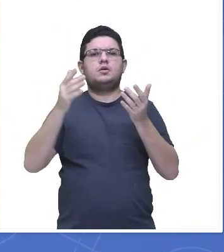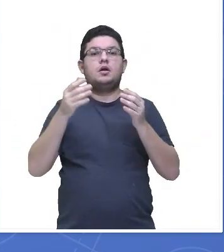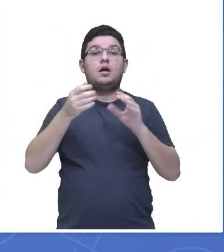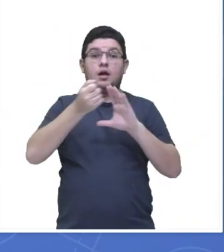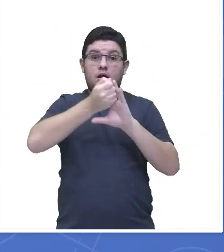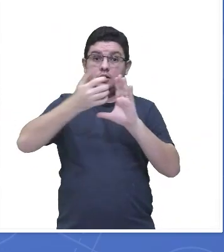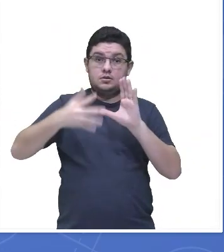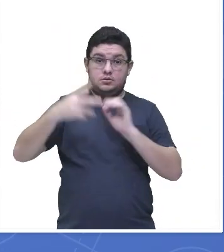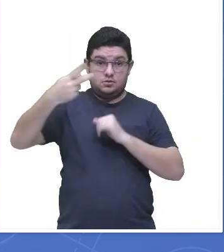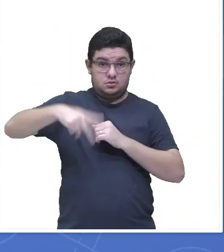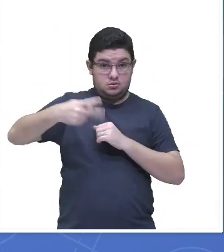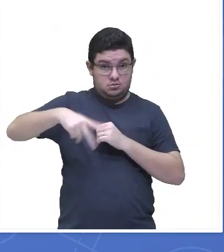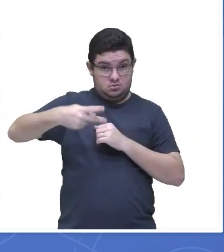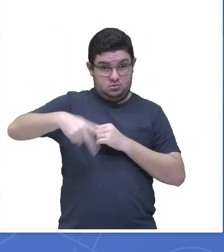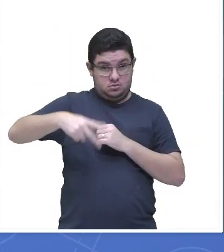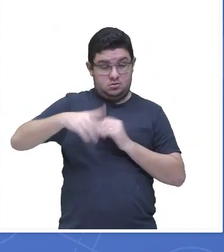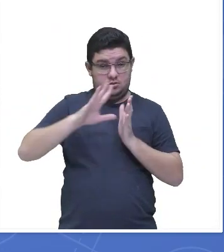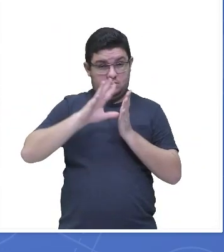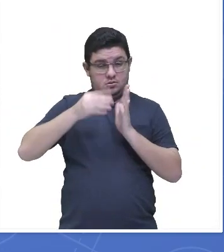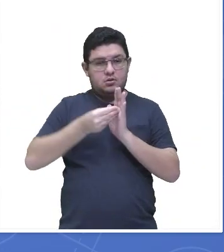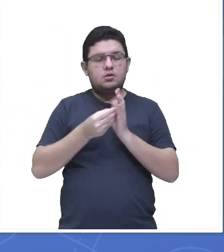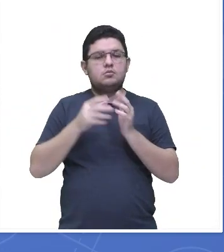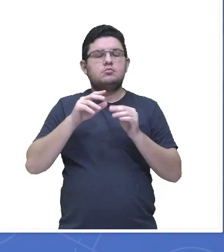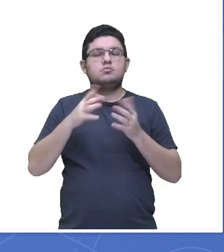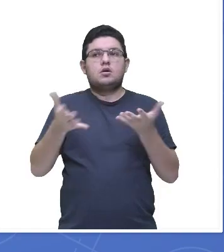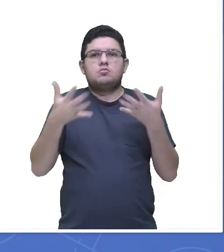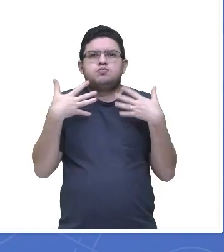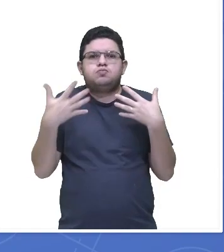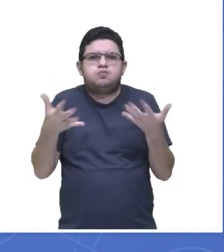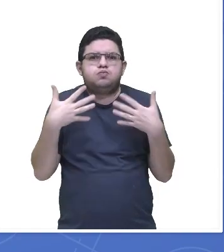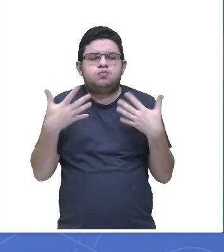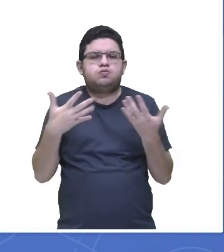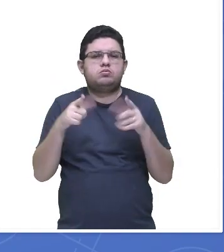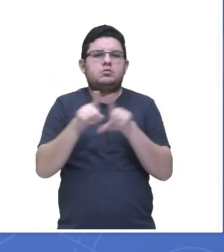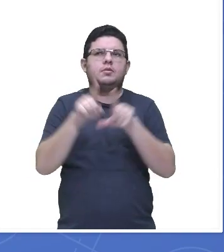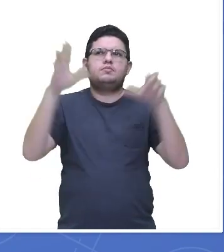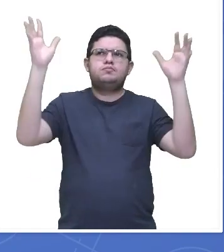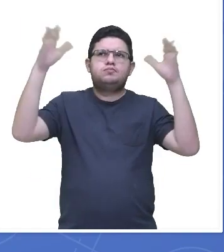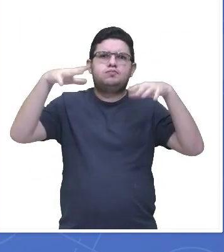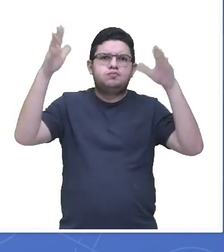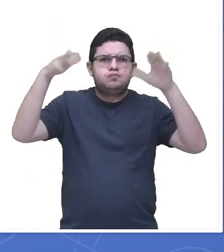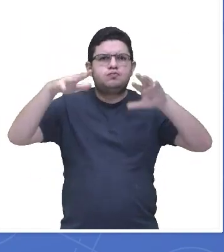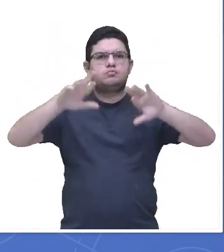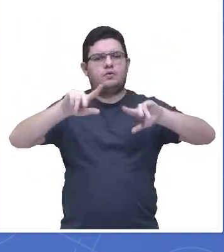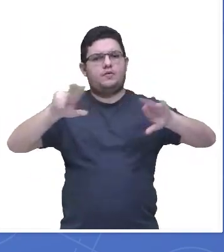conhece bastante aqui da nossa região. Esse calor e também essa quantidade de chuvas gigantesca.